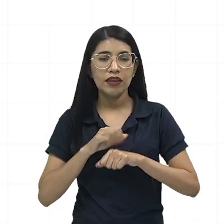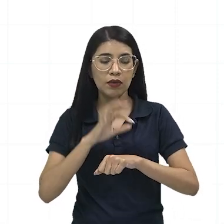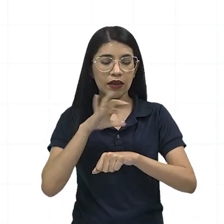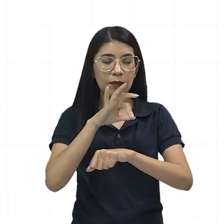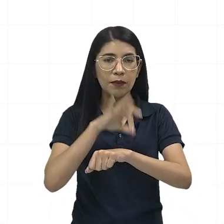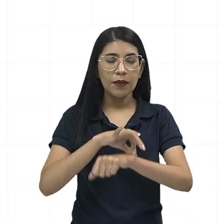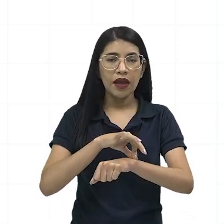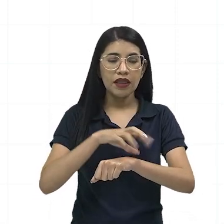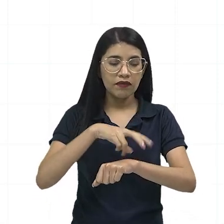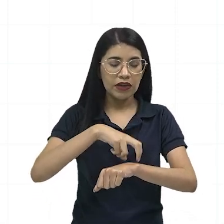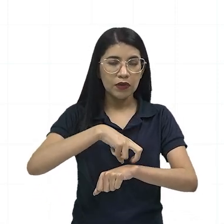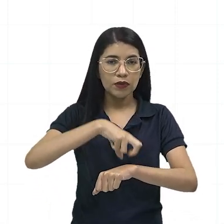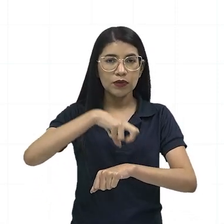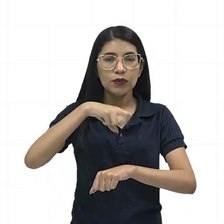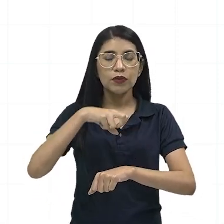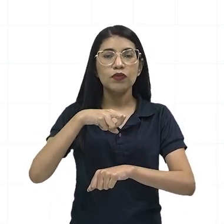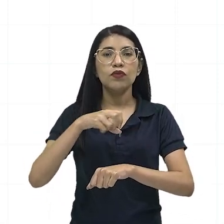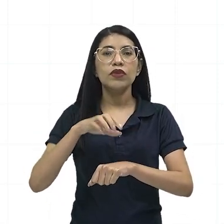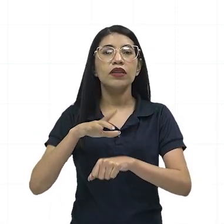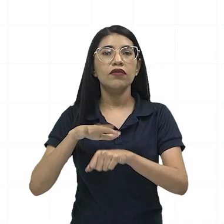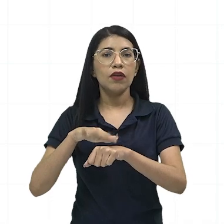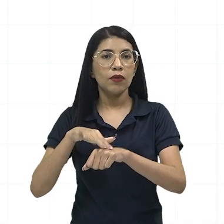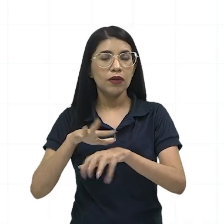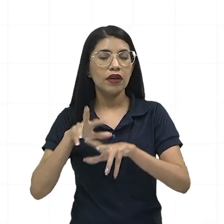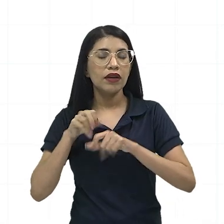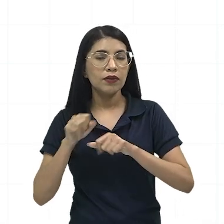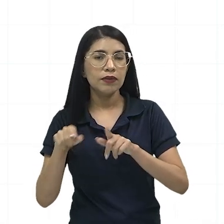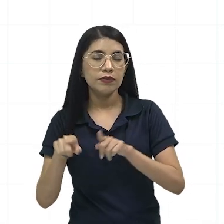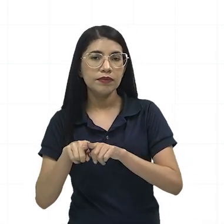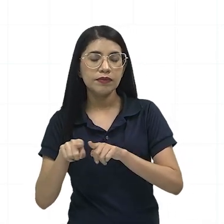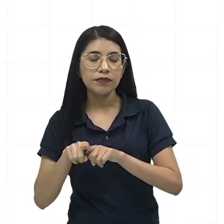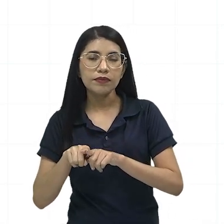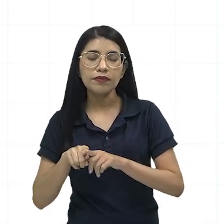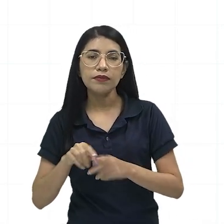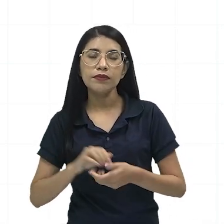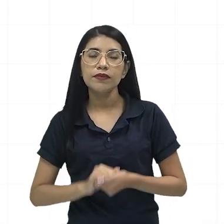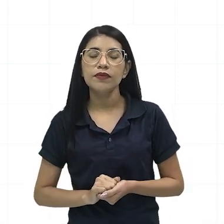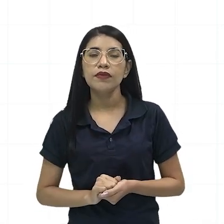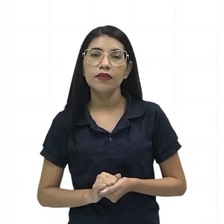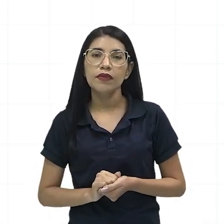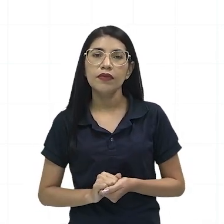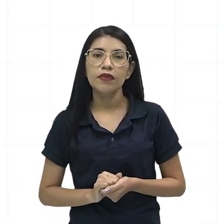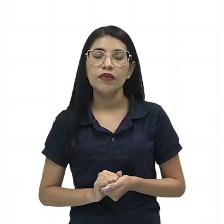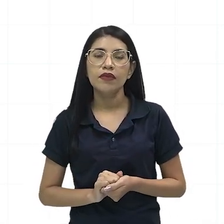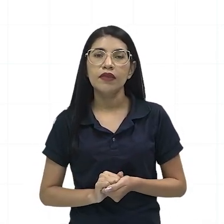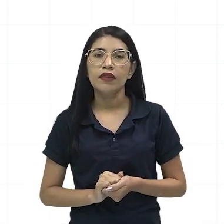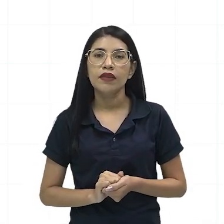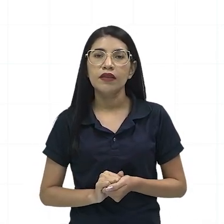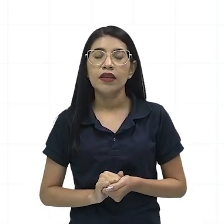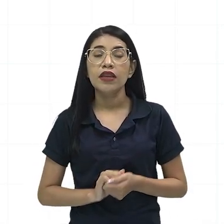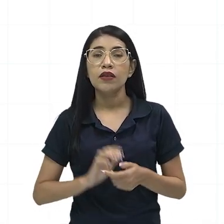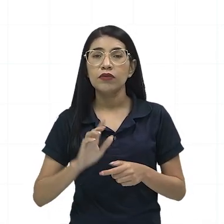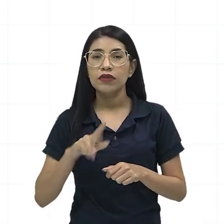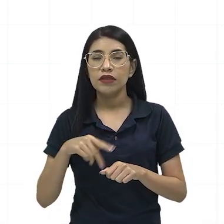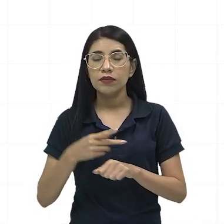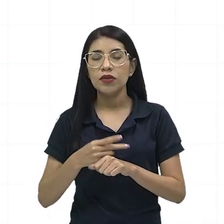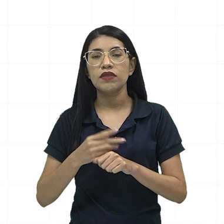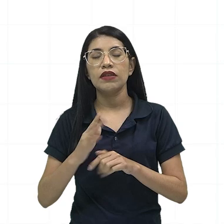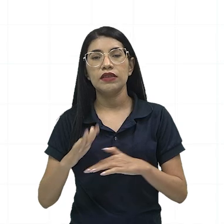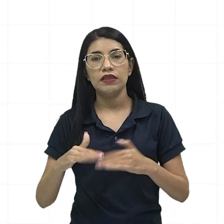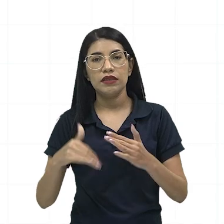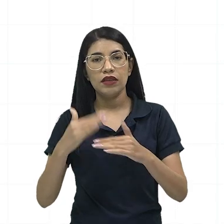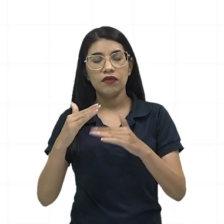essa forma de gametócito, e aí o gametócito ele vai desenvolver